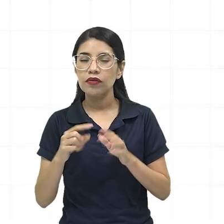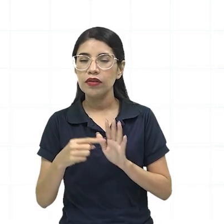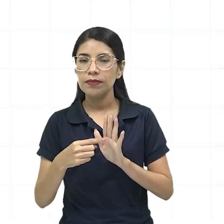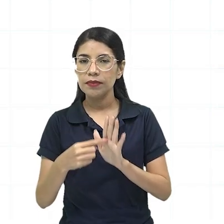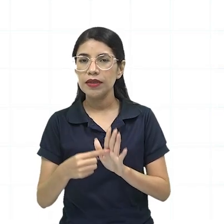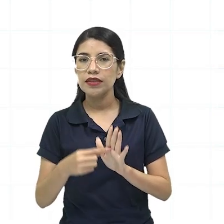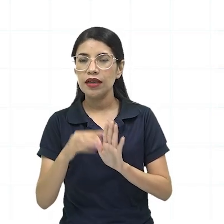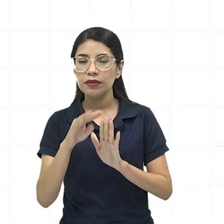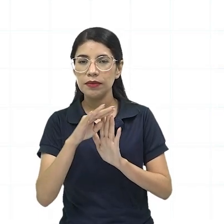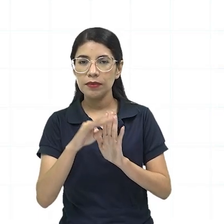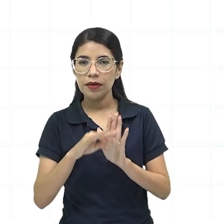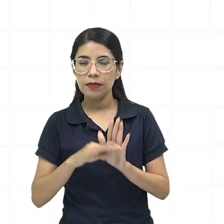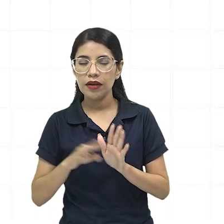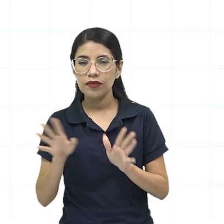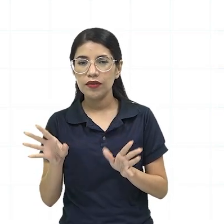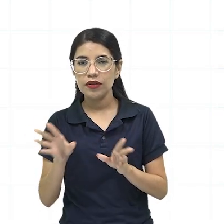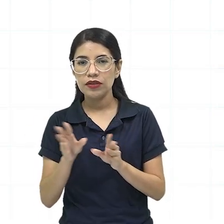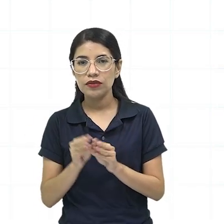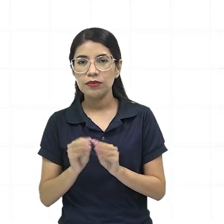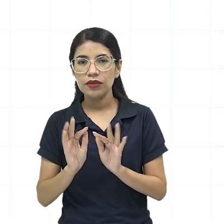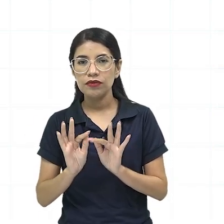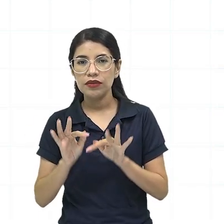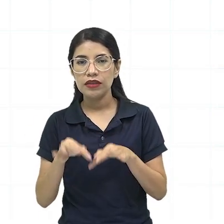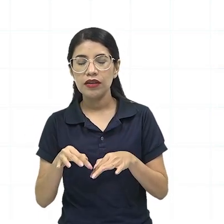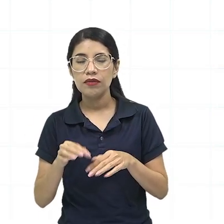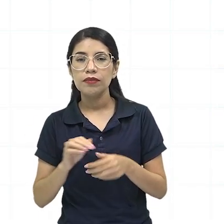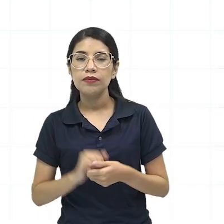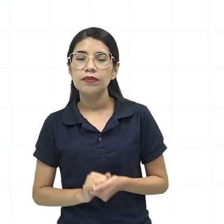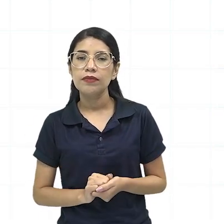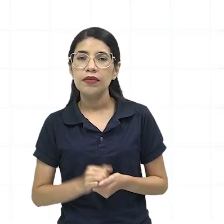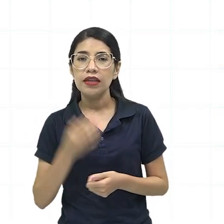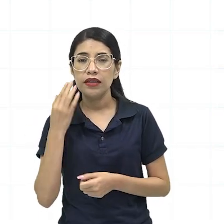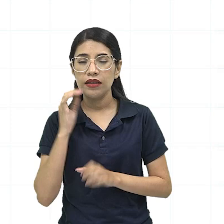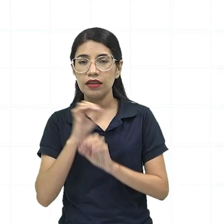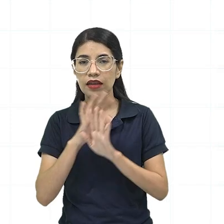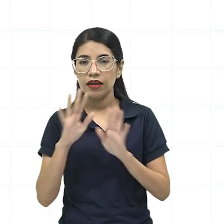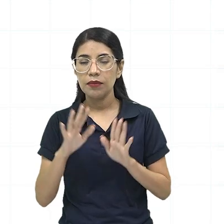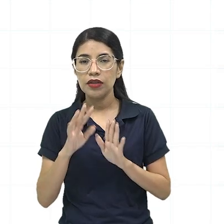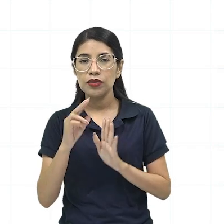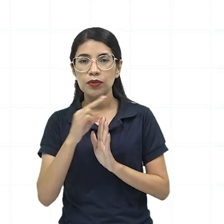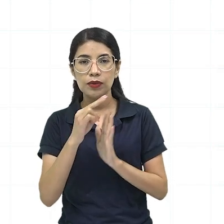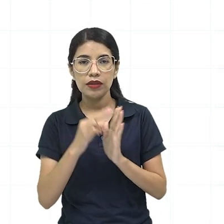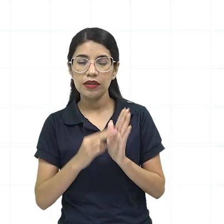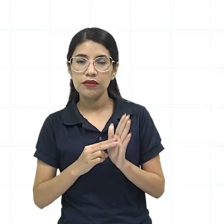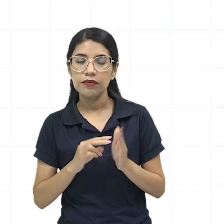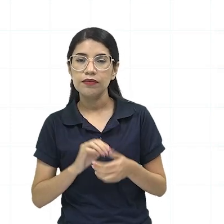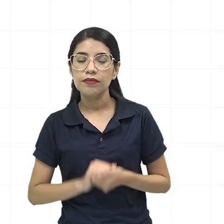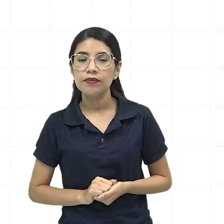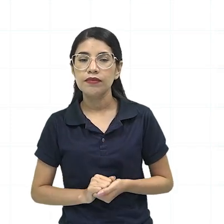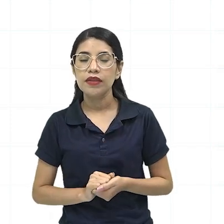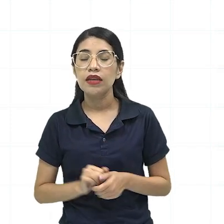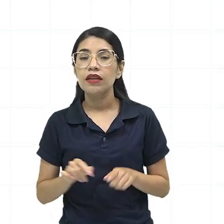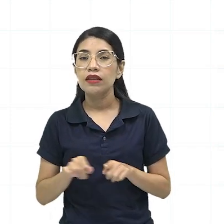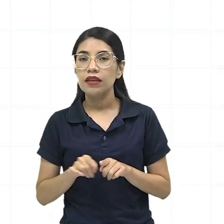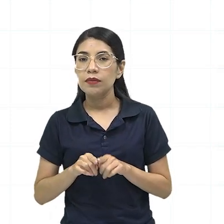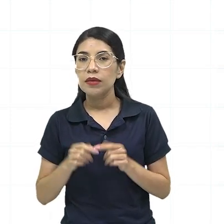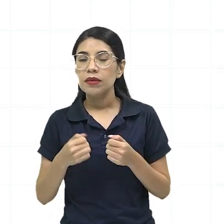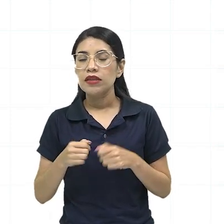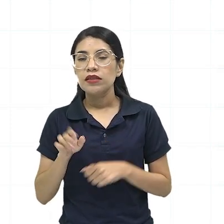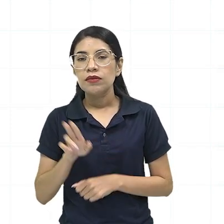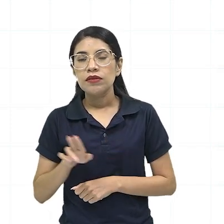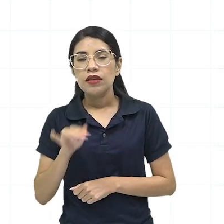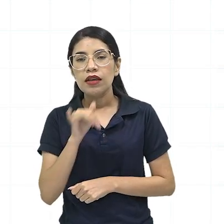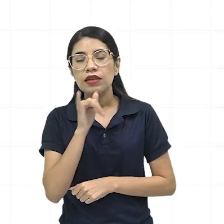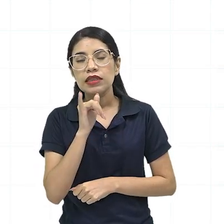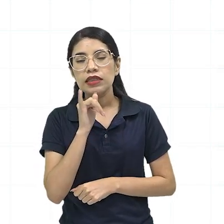leitor, para fazer com que ele tenha esse apanhado de tudo que foi visto. Então, além disso, o uso de exemplos, muito comum também